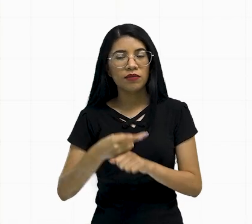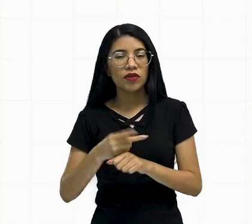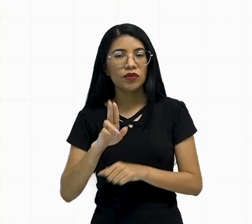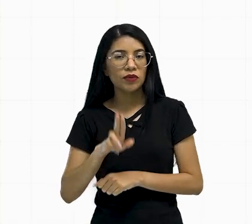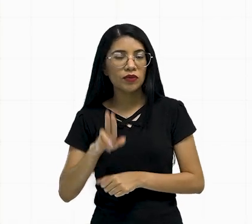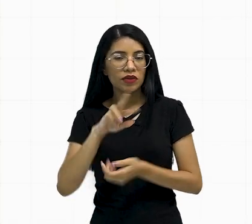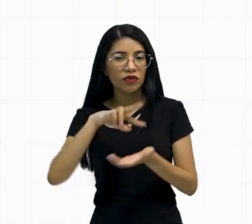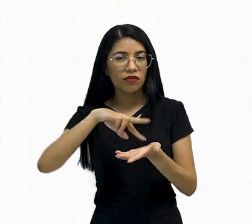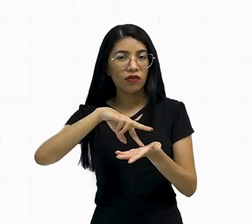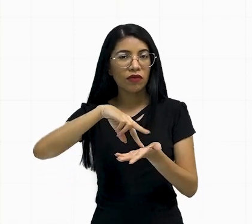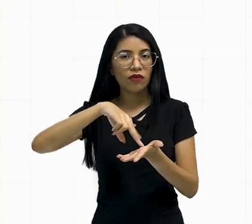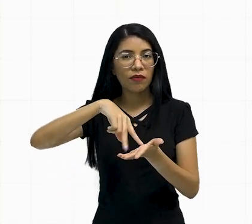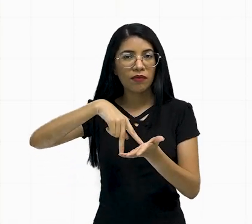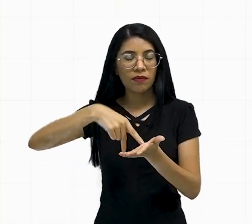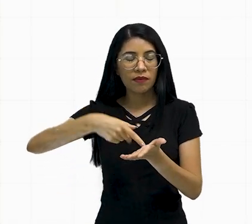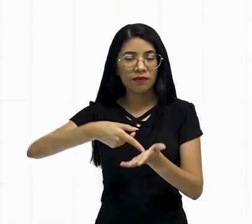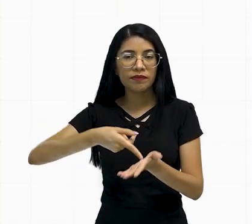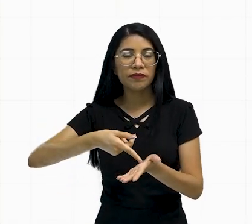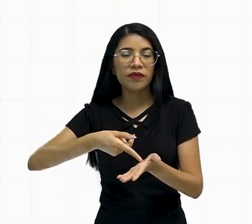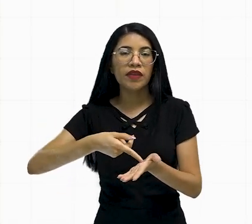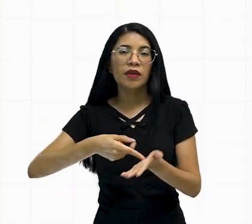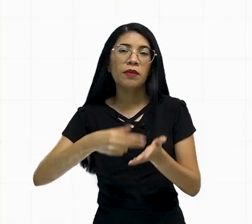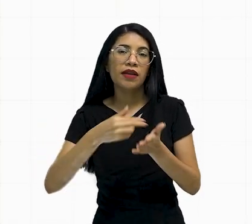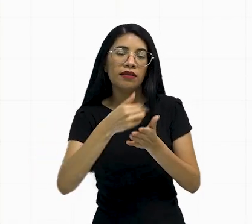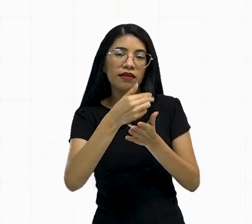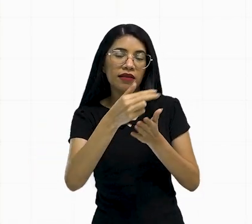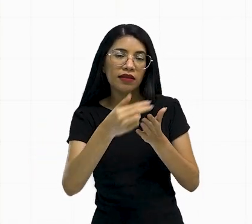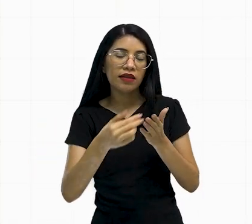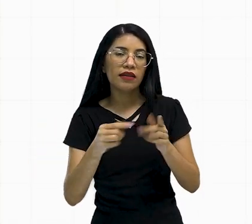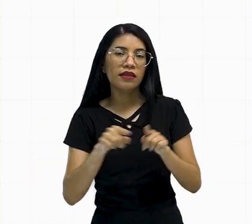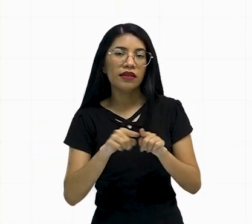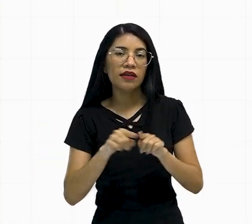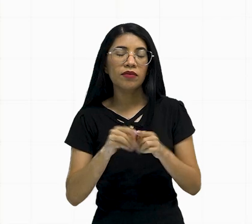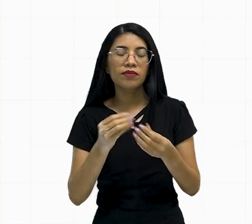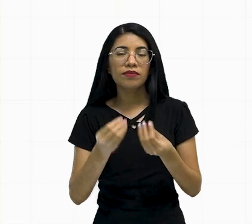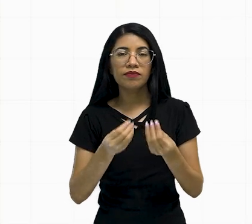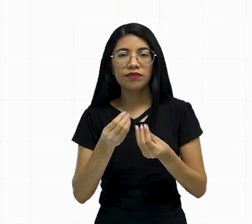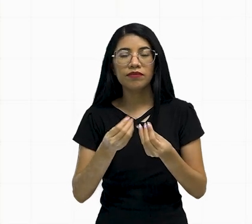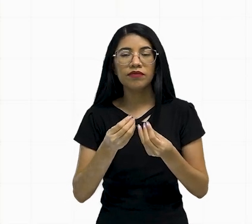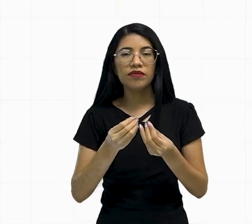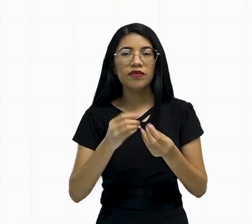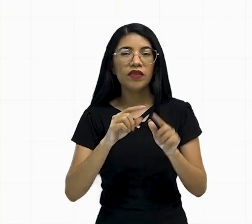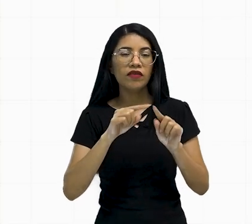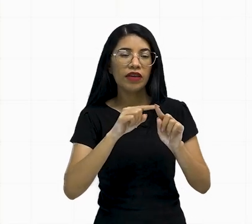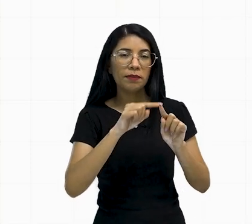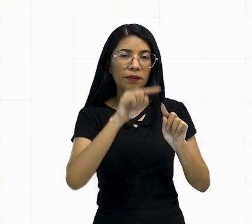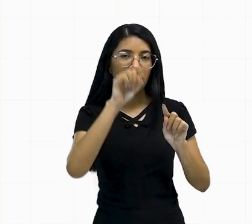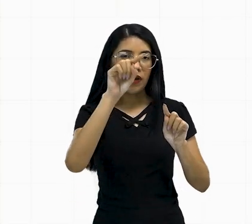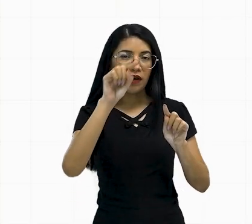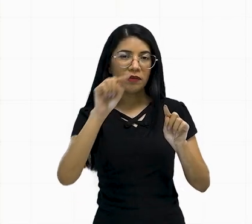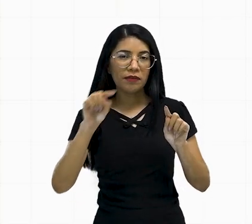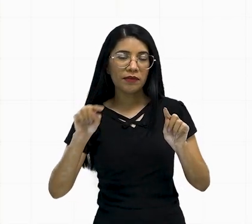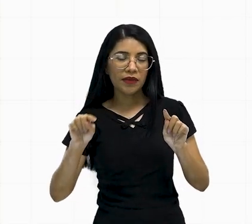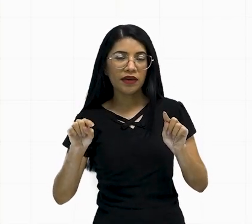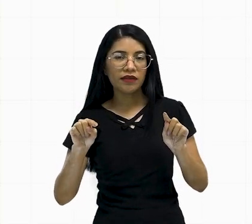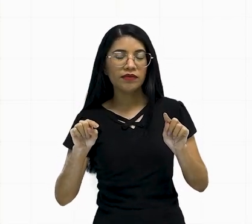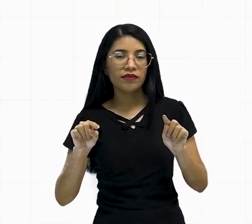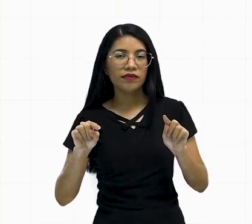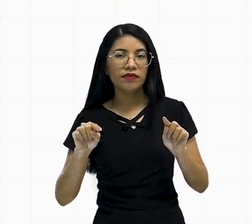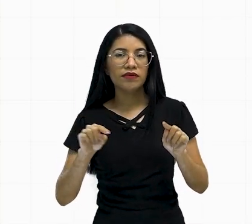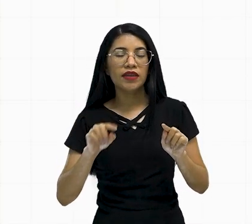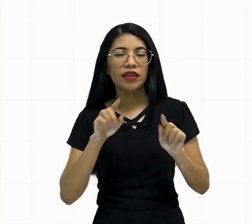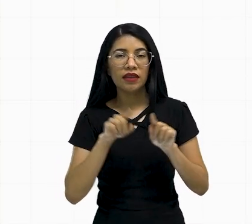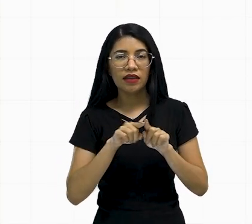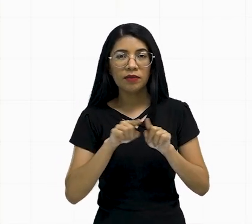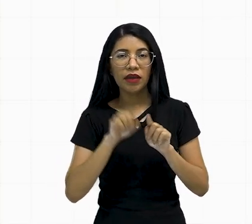um dos lados e transporte esse lado a partir do ponto marcado sobre a reta suporte, marcando